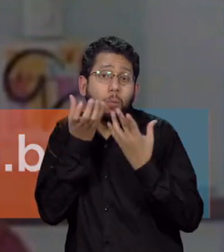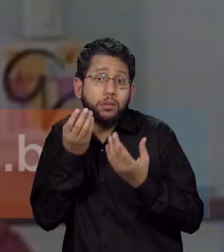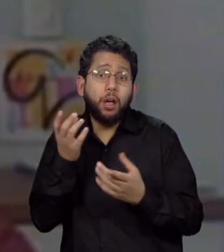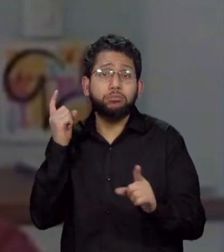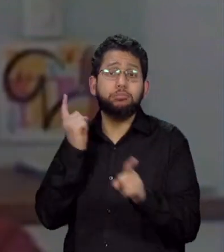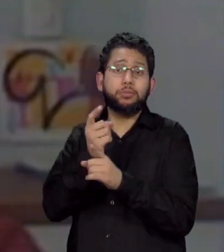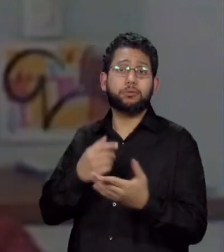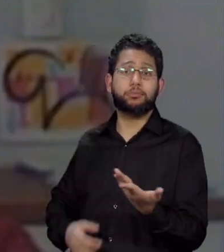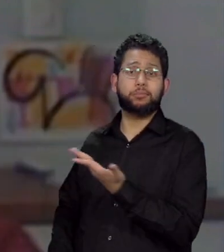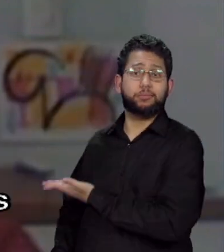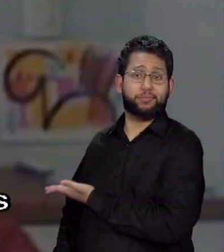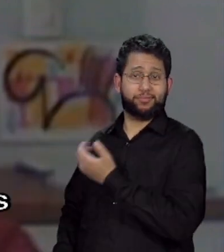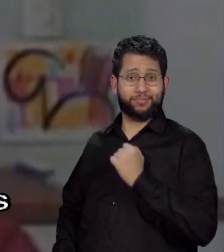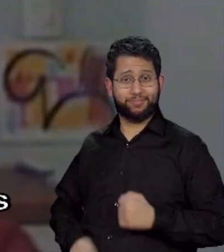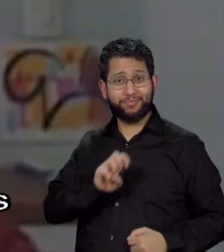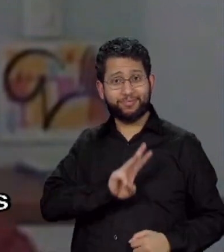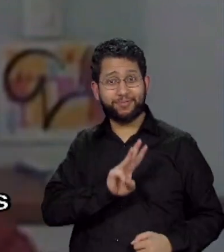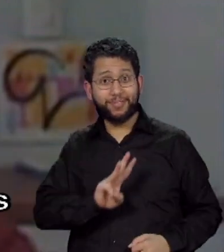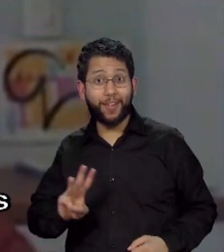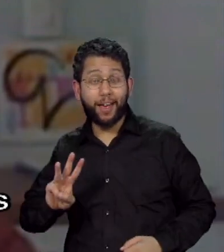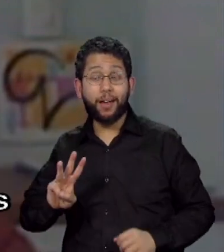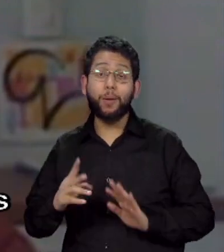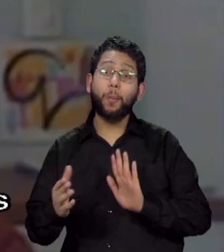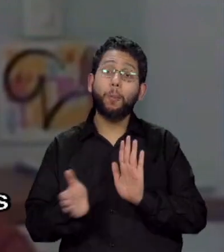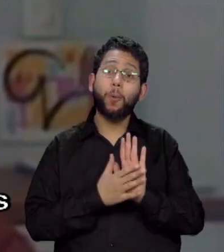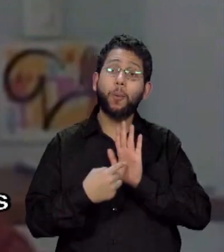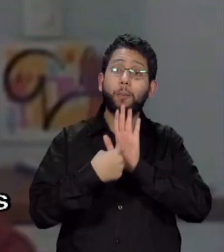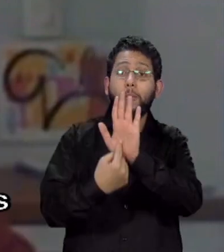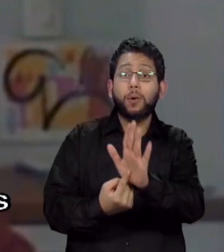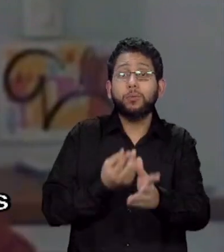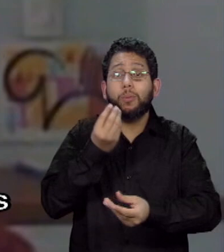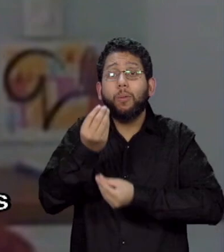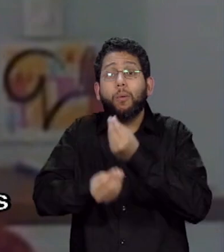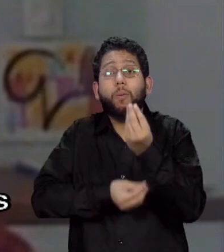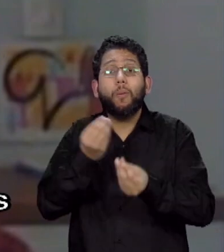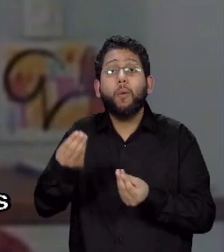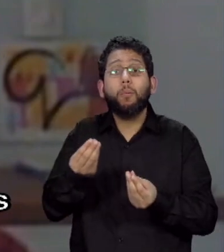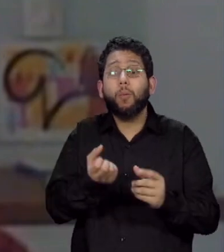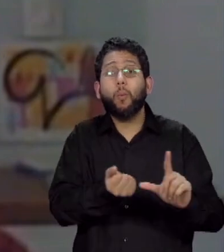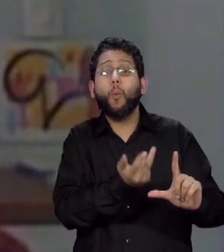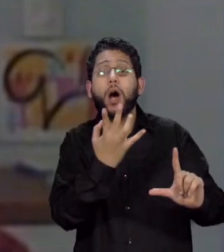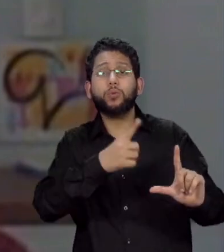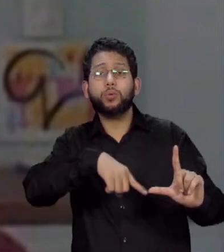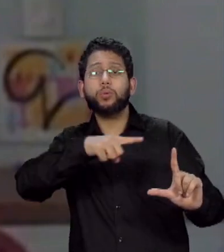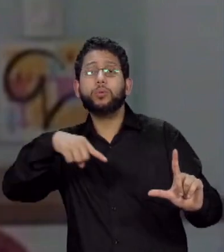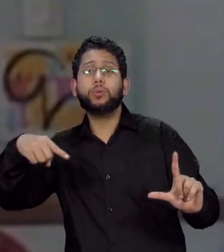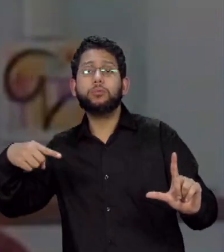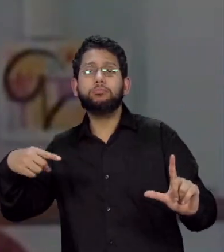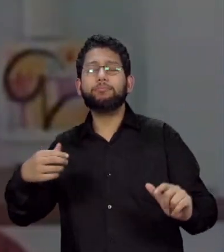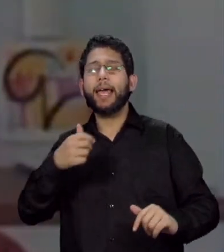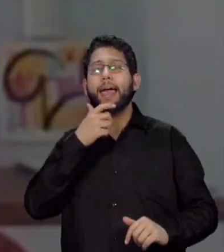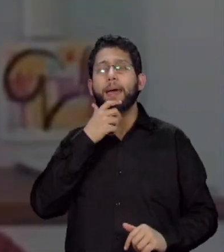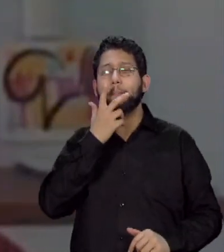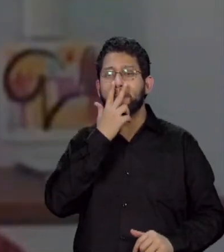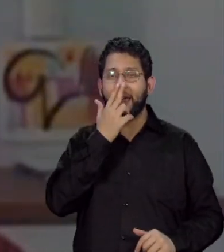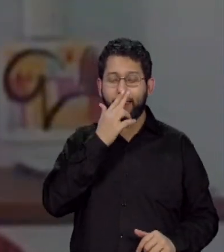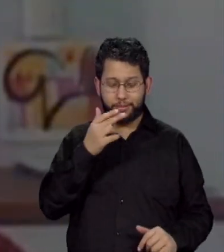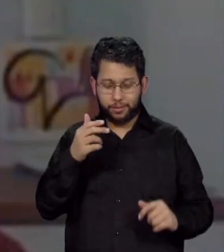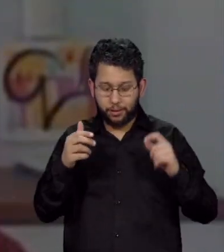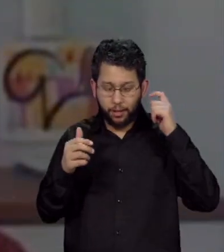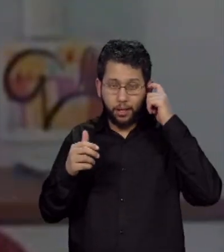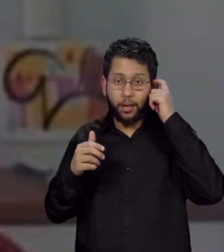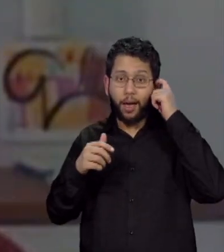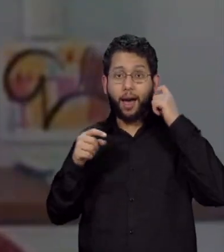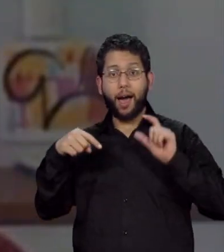animação.com.br, e que mostra exatamente esses indicadores, né, que passa esse grande panorama